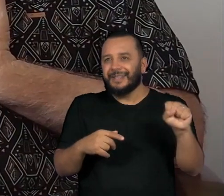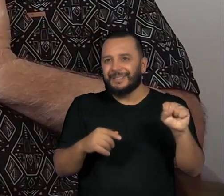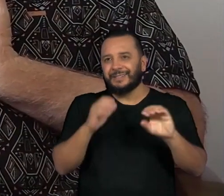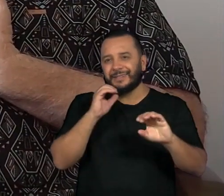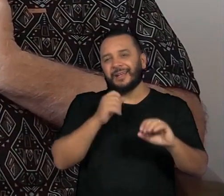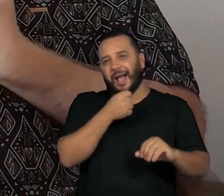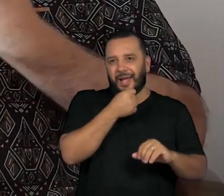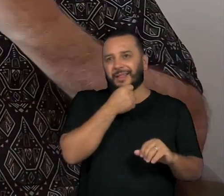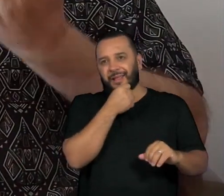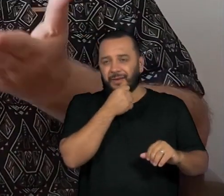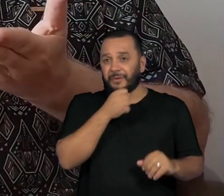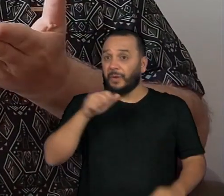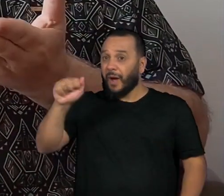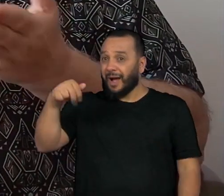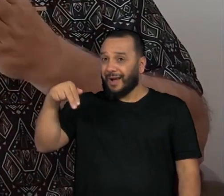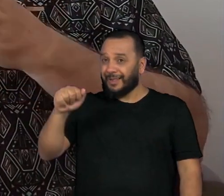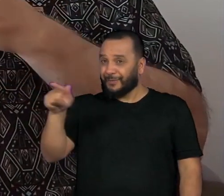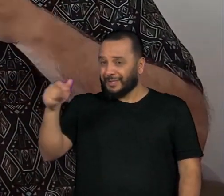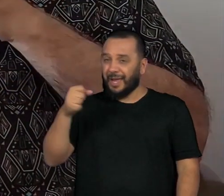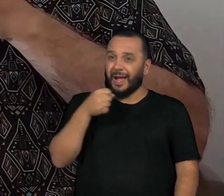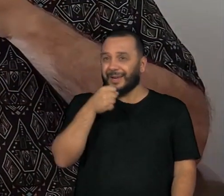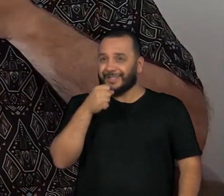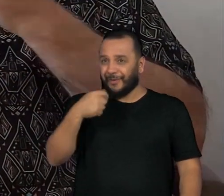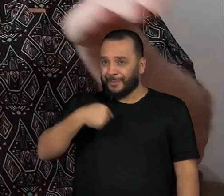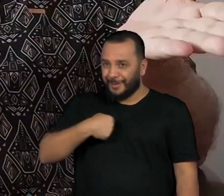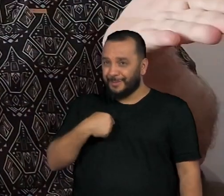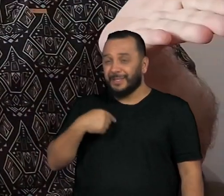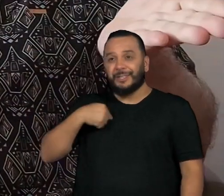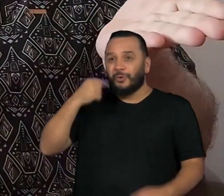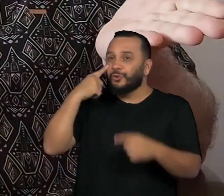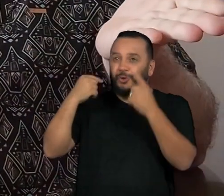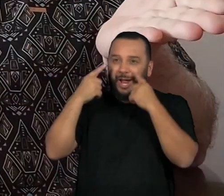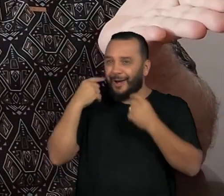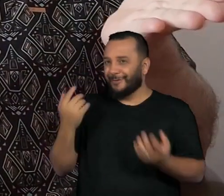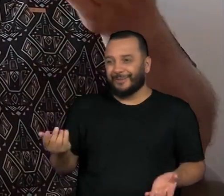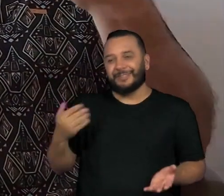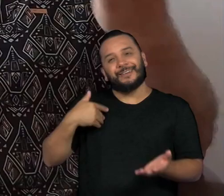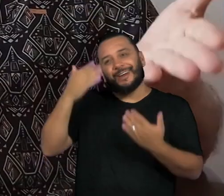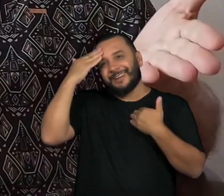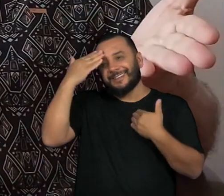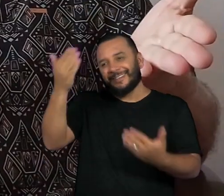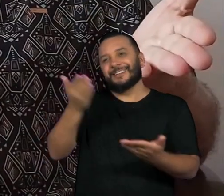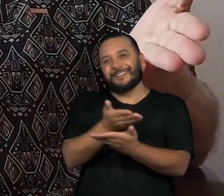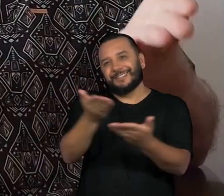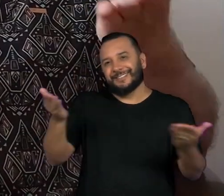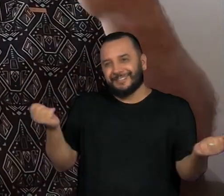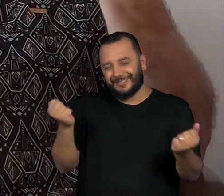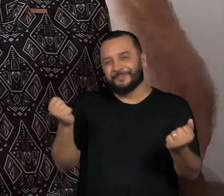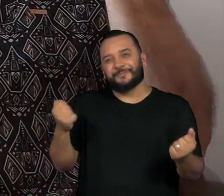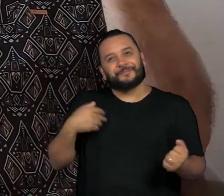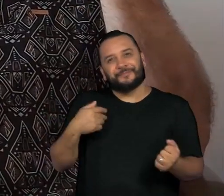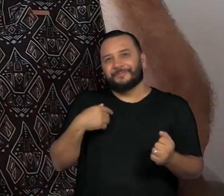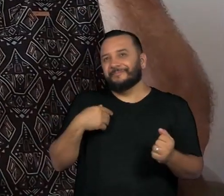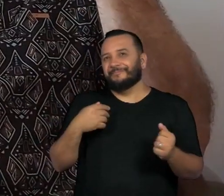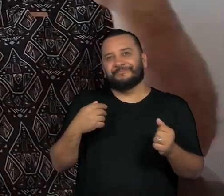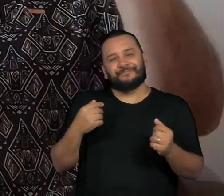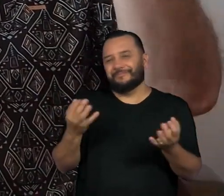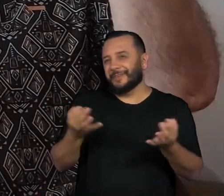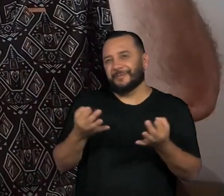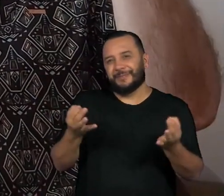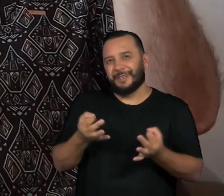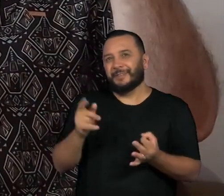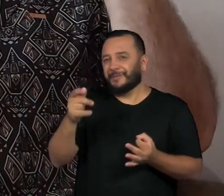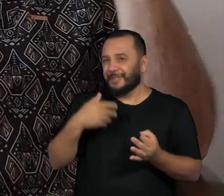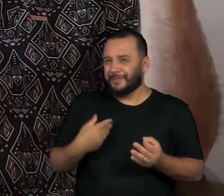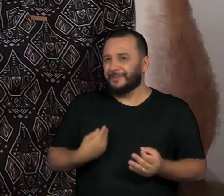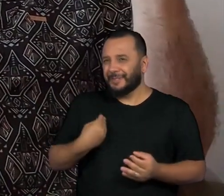mim. Então, Ana, eu quero te agradecer pelo resto da minha vida. Foi um grande encontro. Eu acho que você tem que